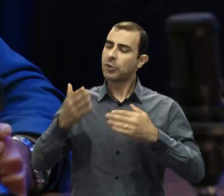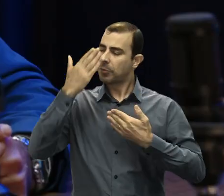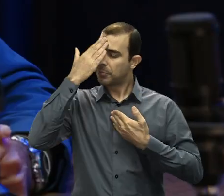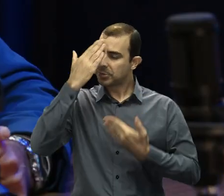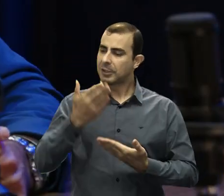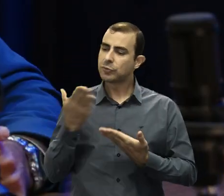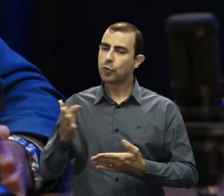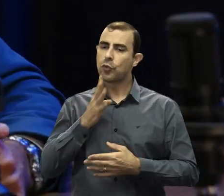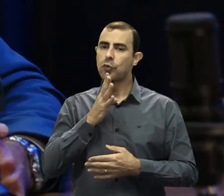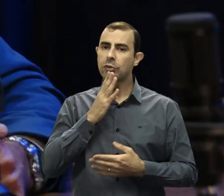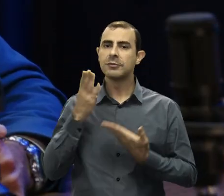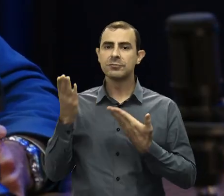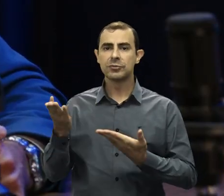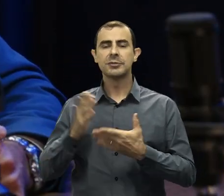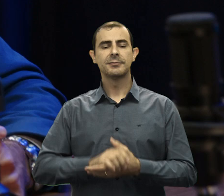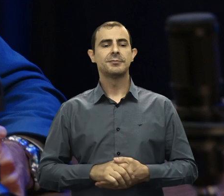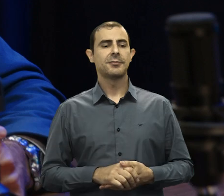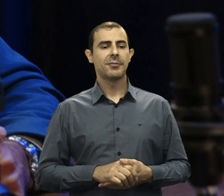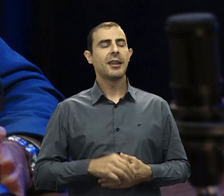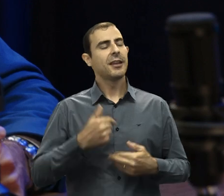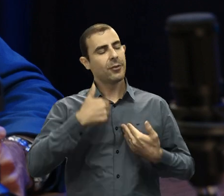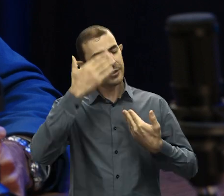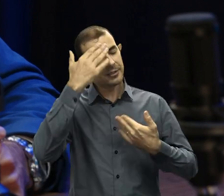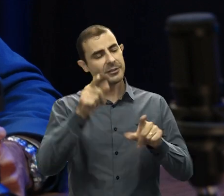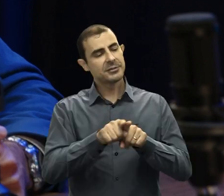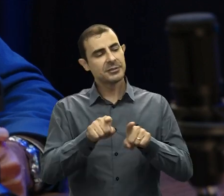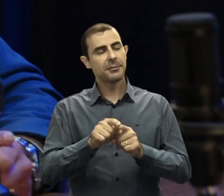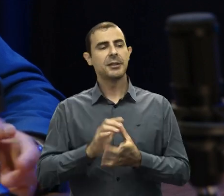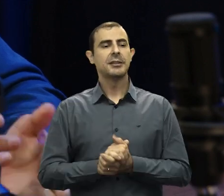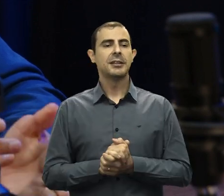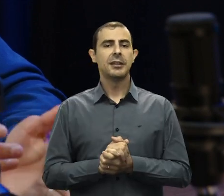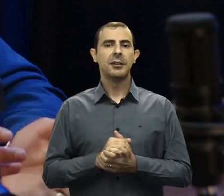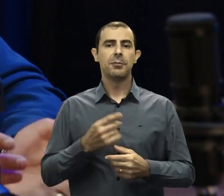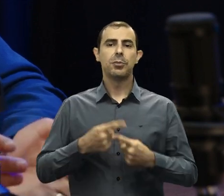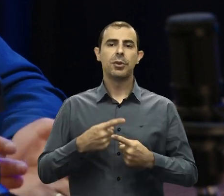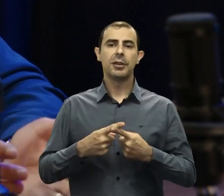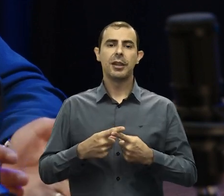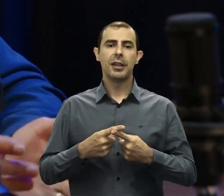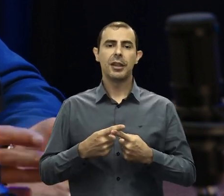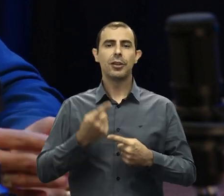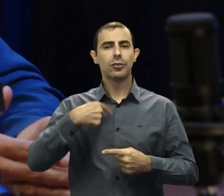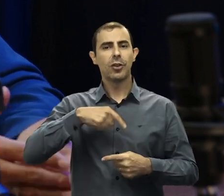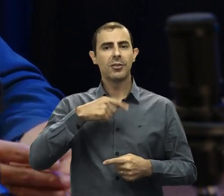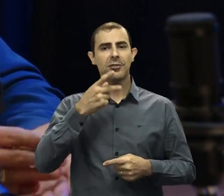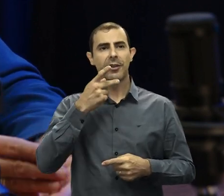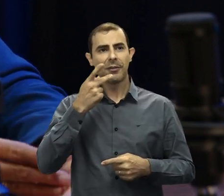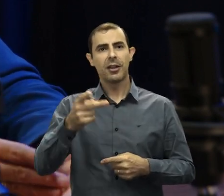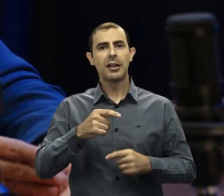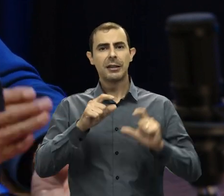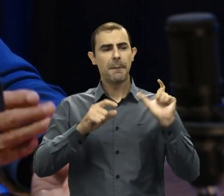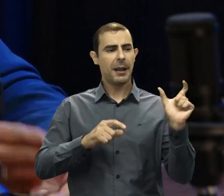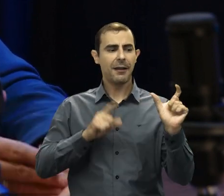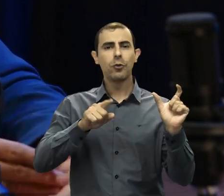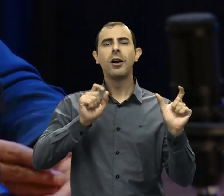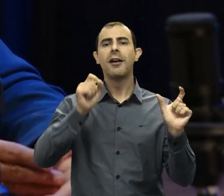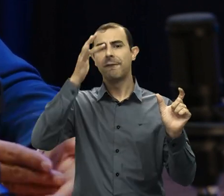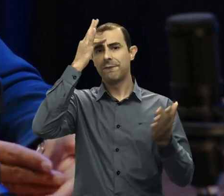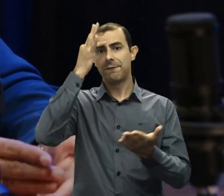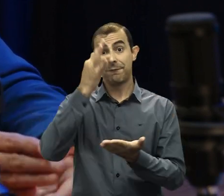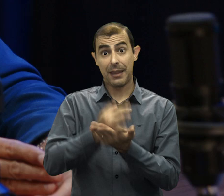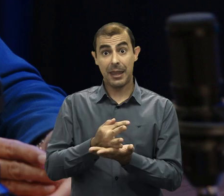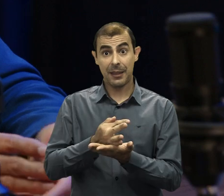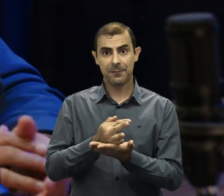mesmo de poder conhecer um pouquinho mais sobre você. Eu que agradeço. E uma coisa que a gente falou, teve uma palavra que você falou, que é a fé,